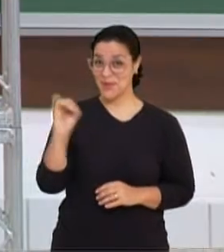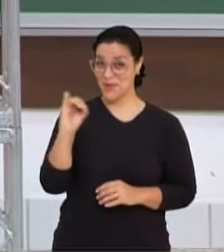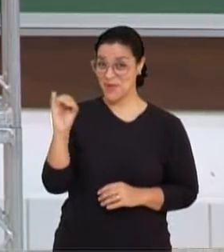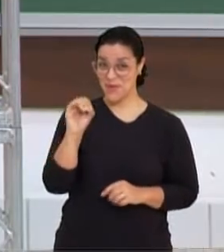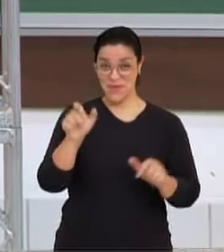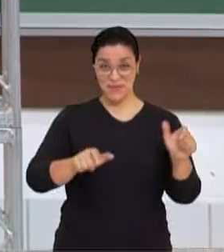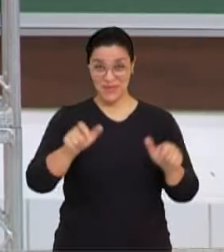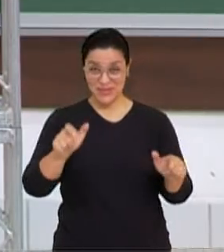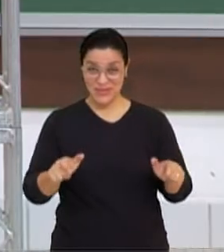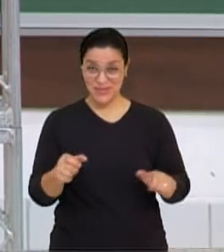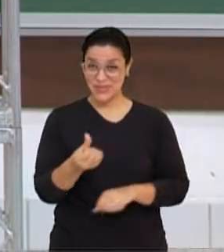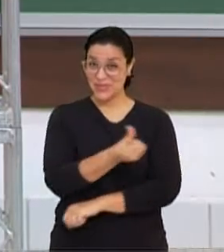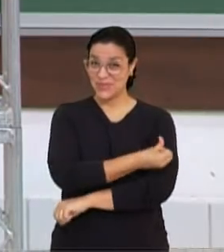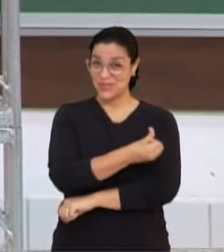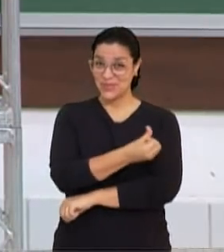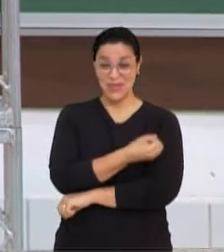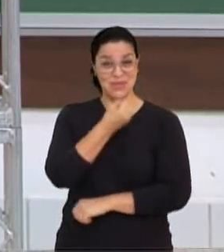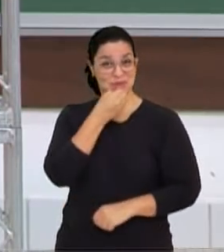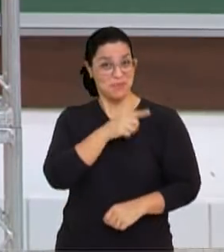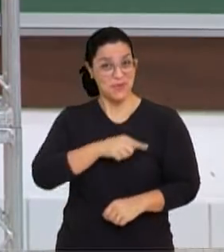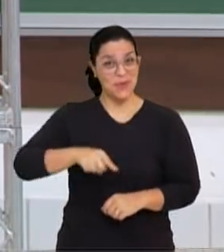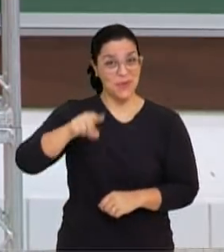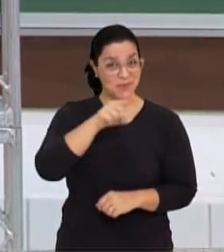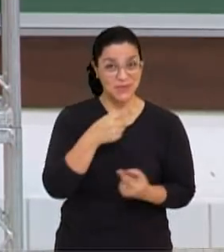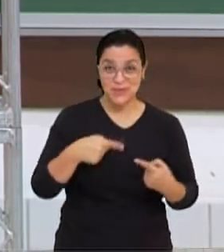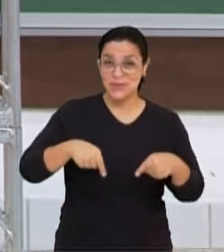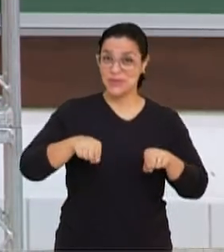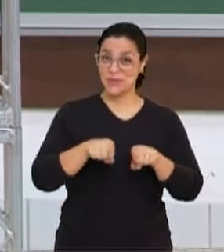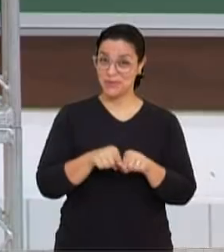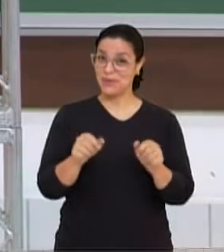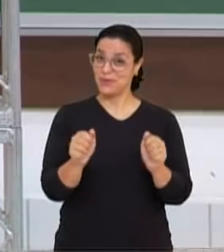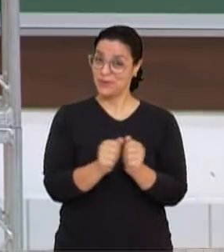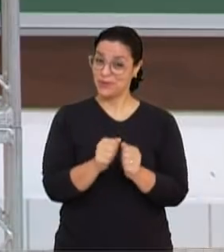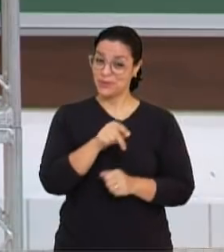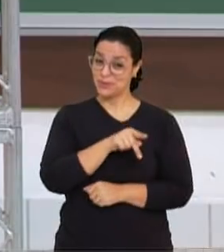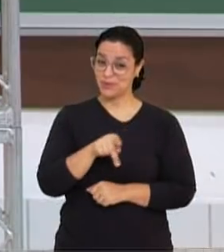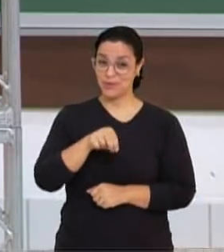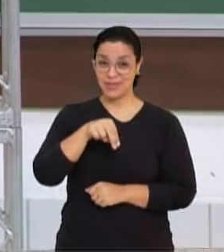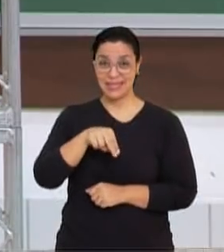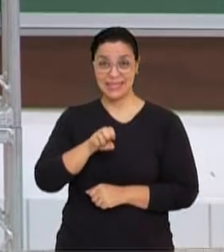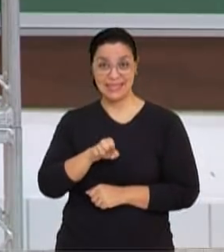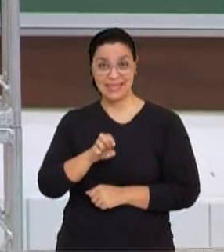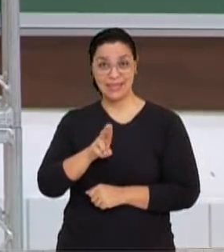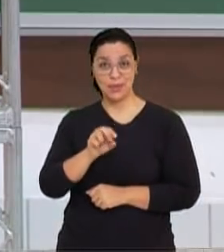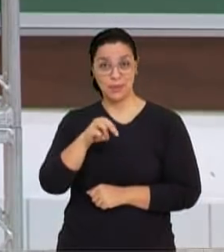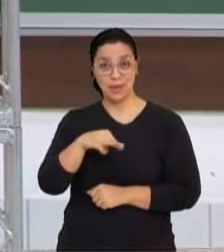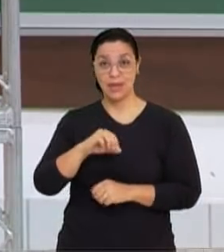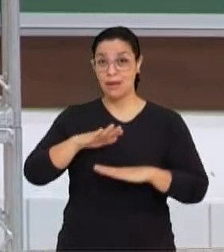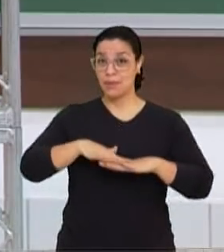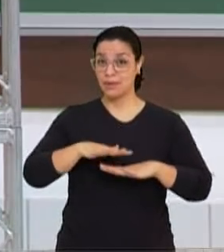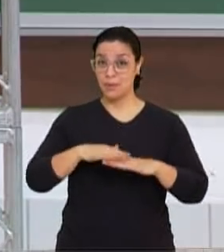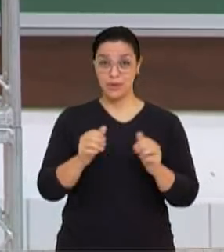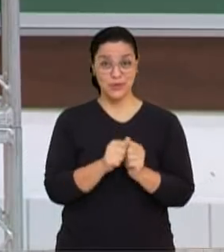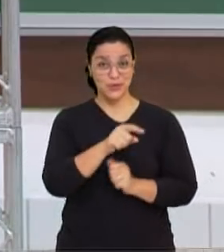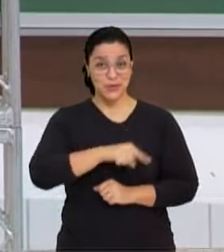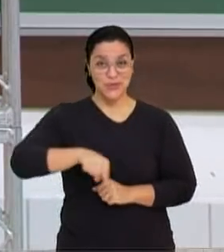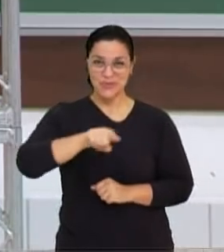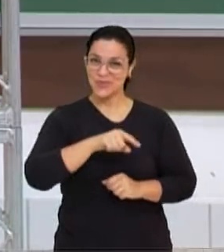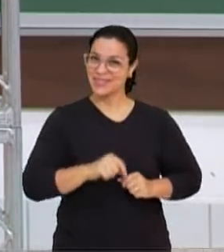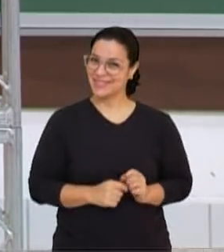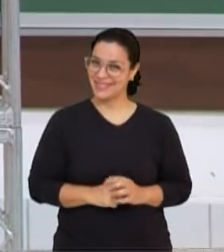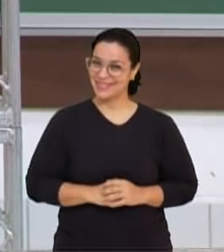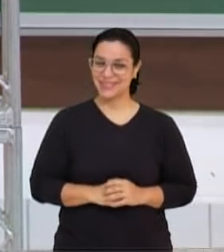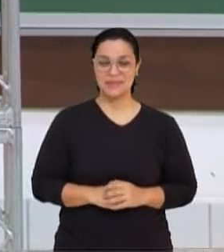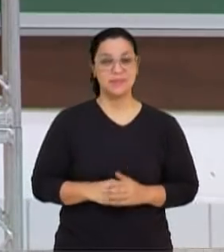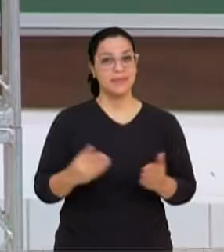aí, galerinha do sexto ano, tudo bem com vocês? Mais uma vez a professora Neumara aqui na telinha com aula de matemática para vocês